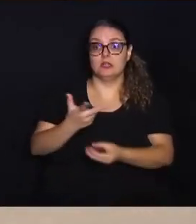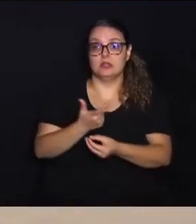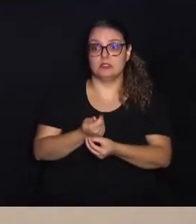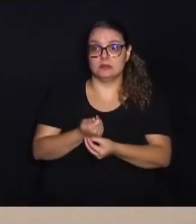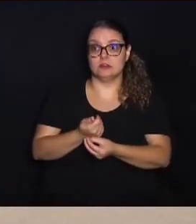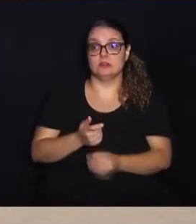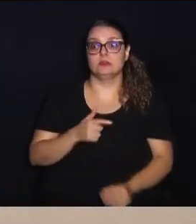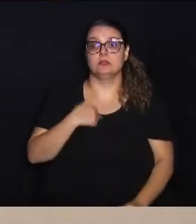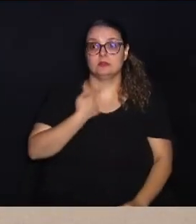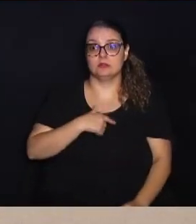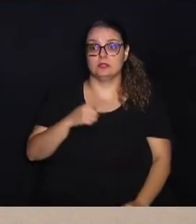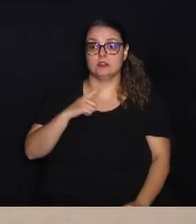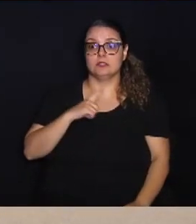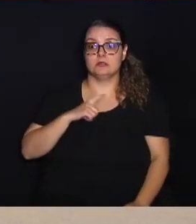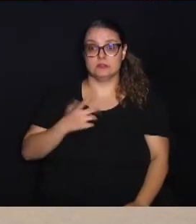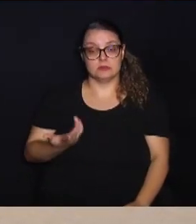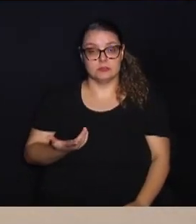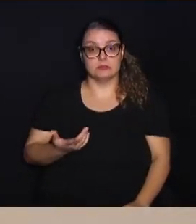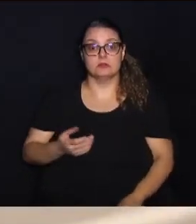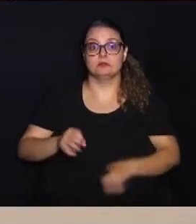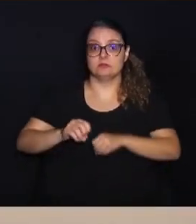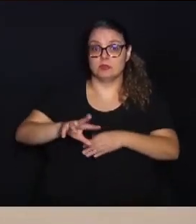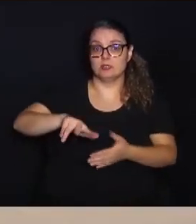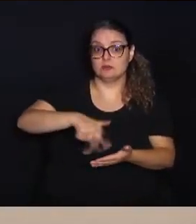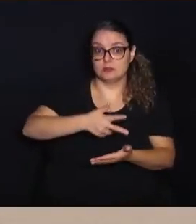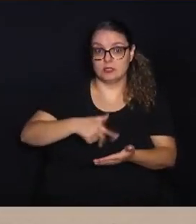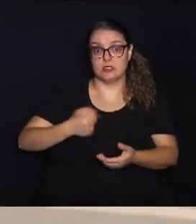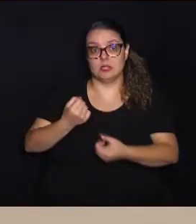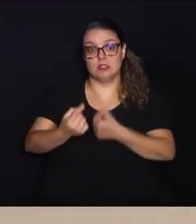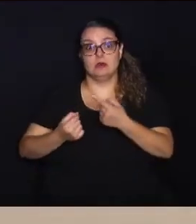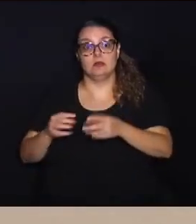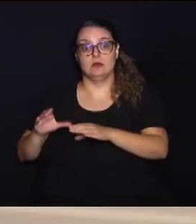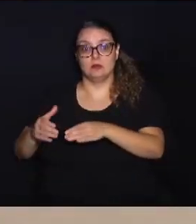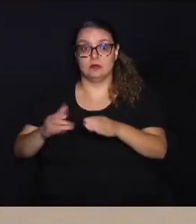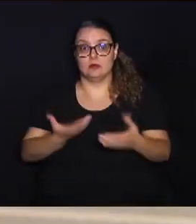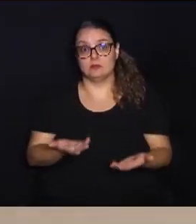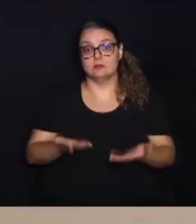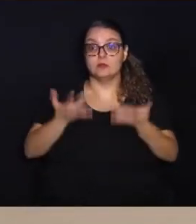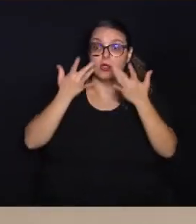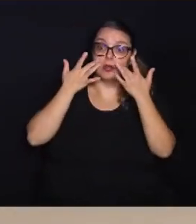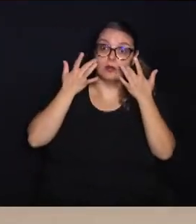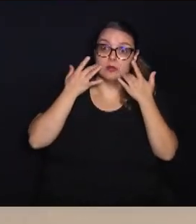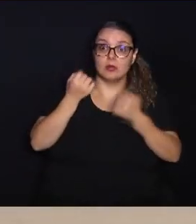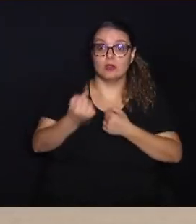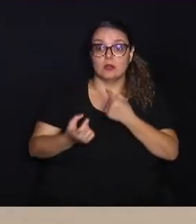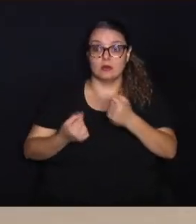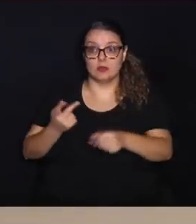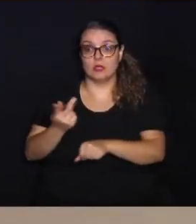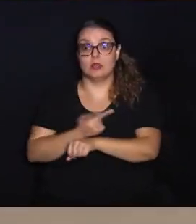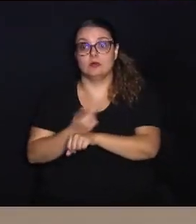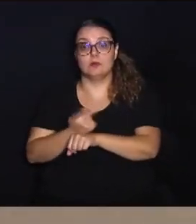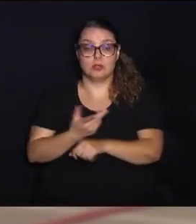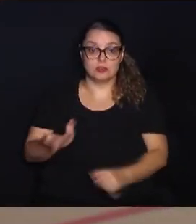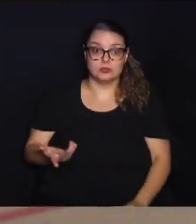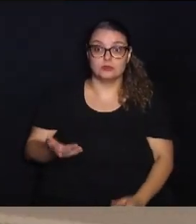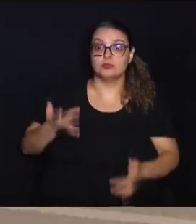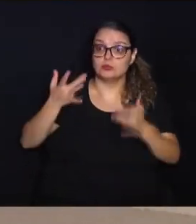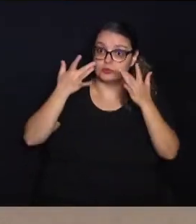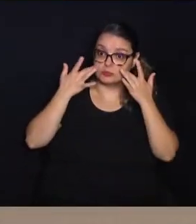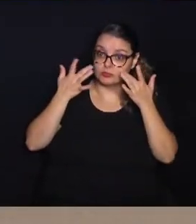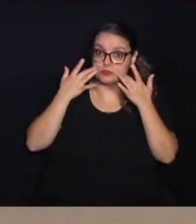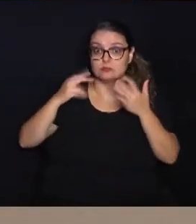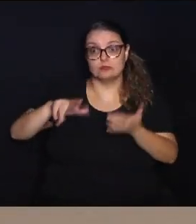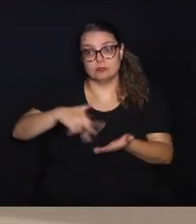jazz, outras modalidades artísticas para que isso ajude dentro do esporte, porque a gente tem uma banca de artístico que vem